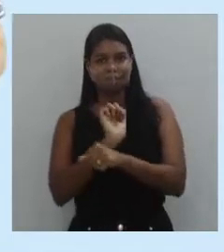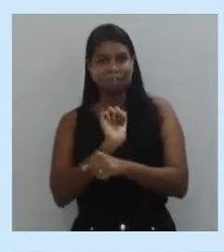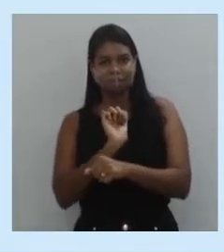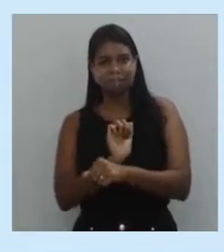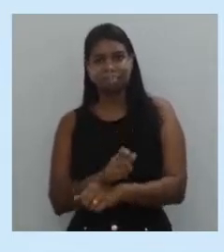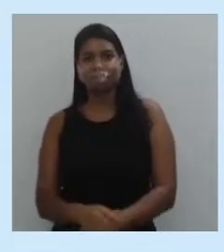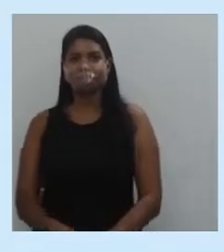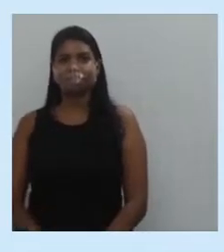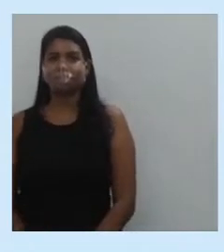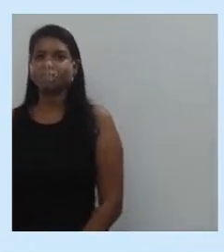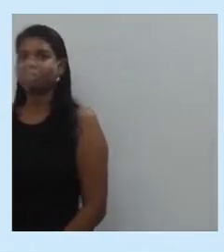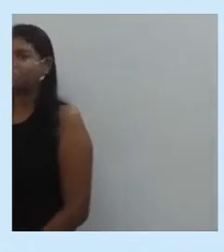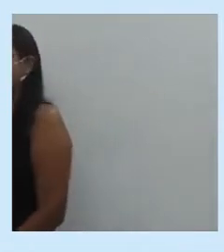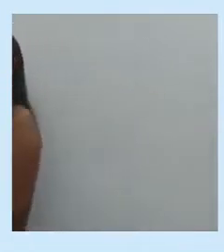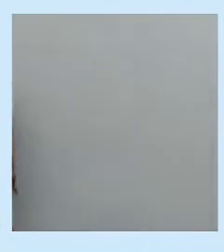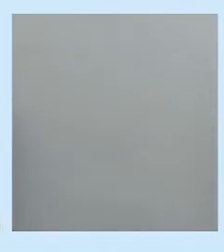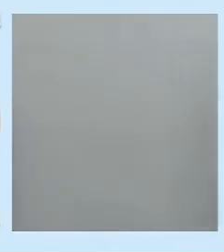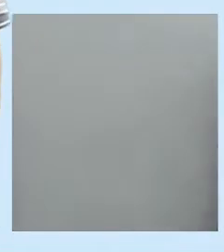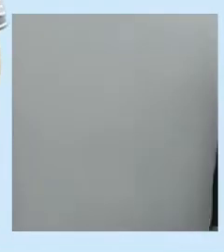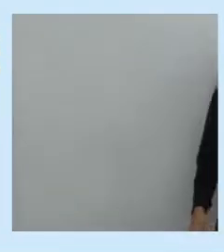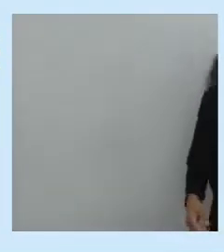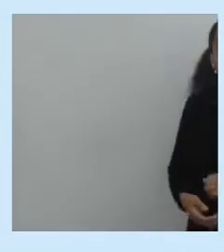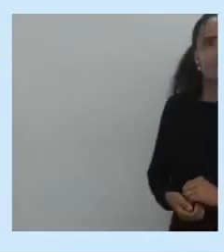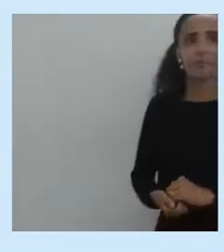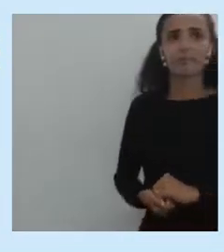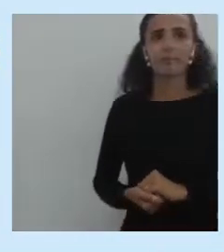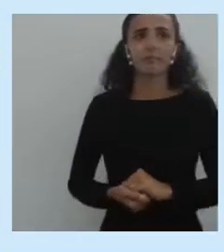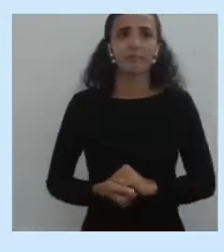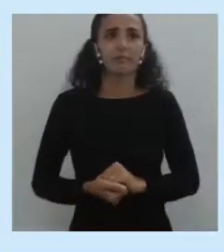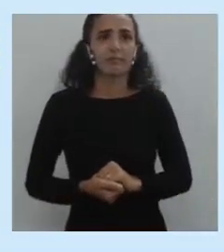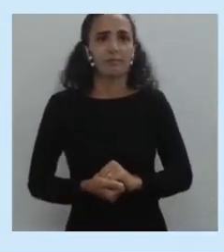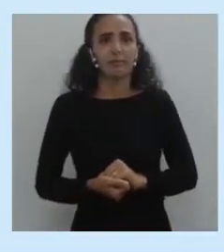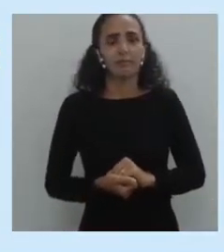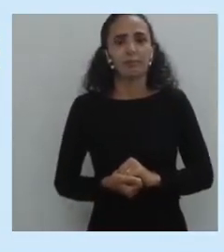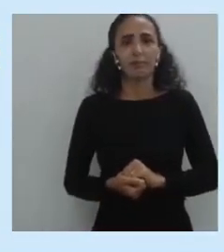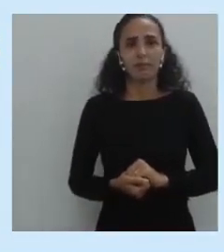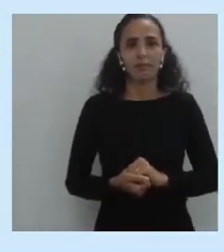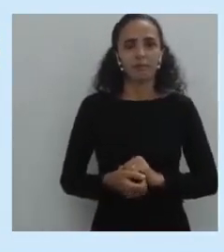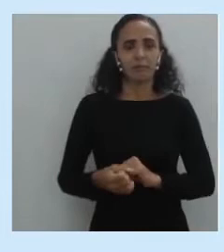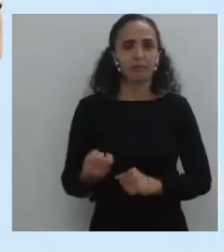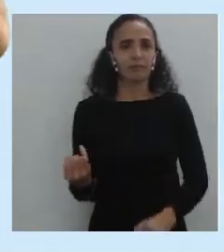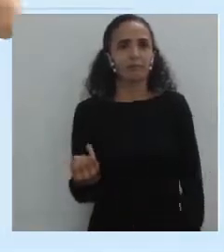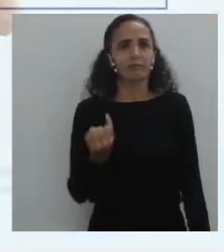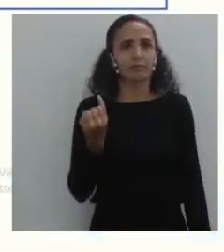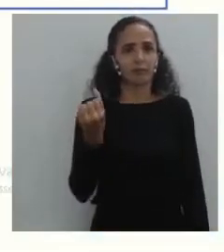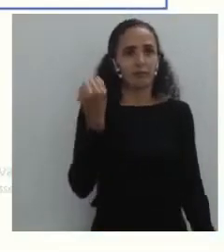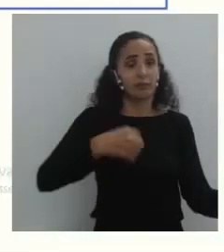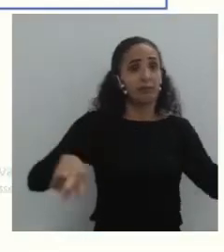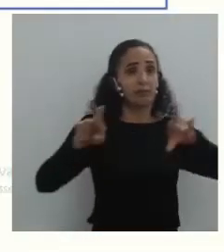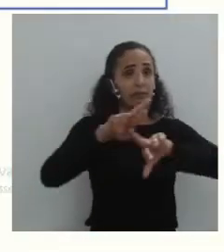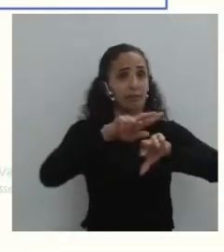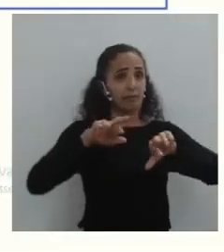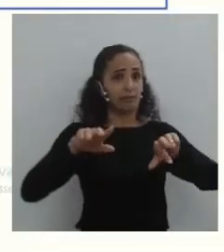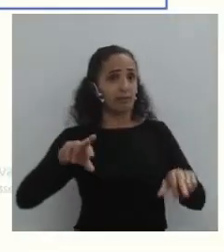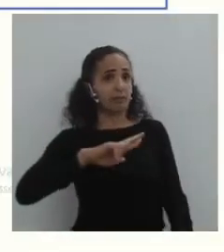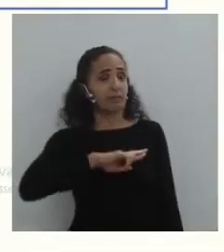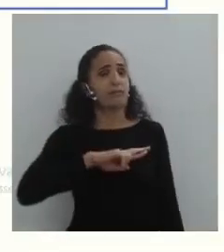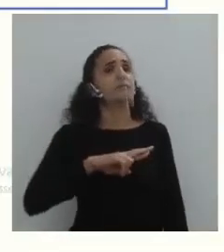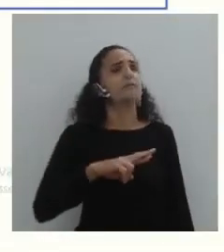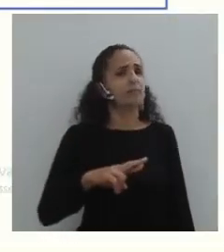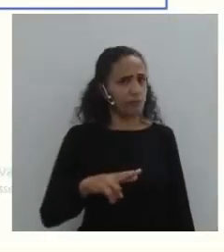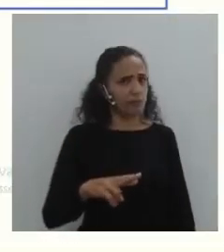Estado. Então vamos adiante aqui. É importante observar. Veja só, a diversidade religiosa